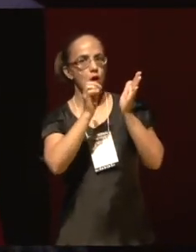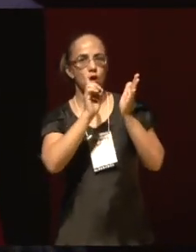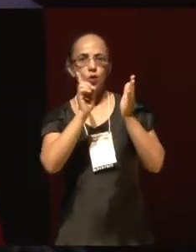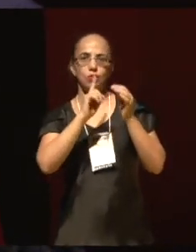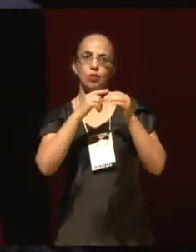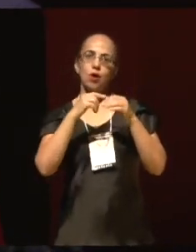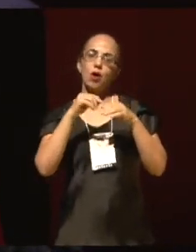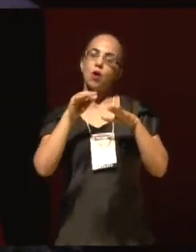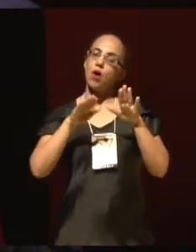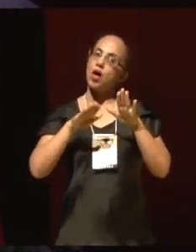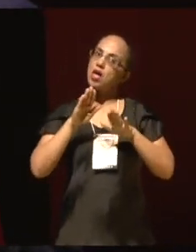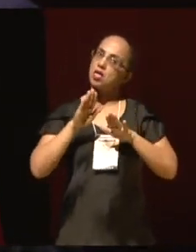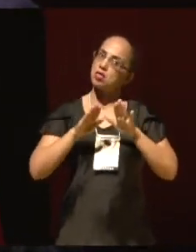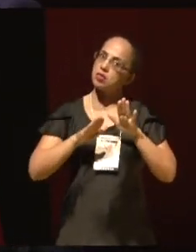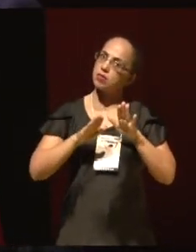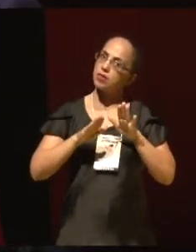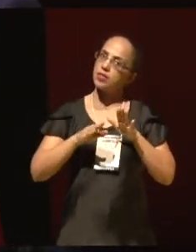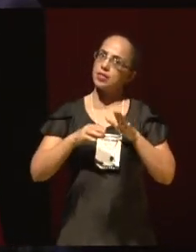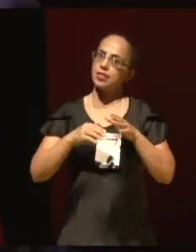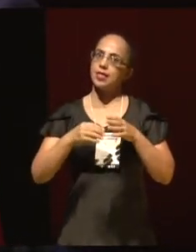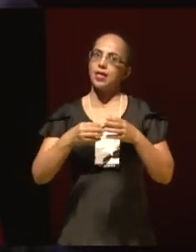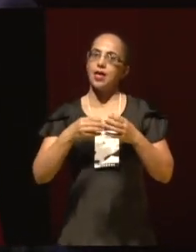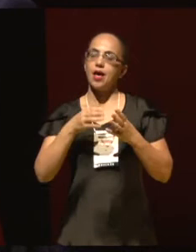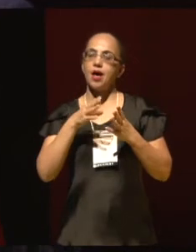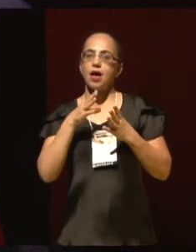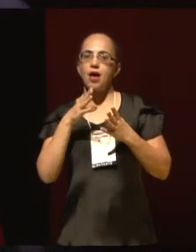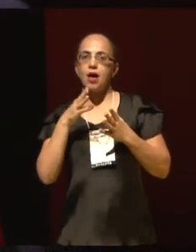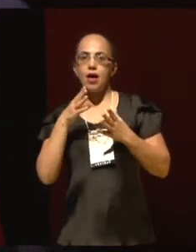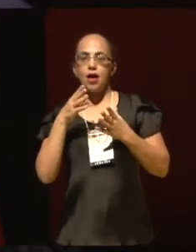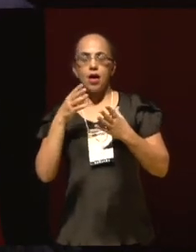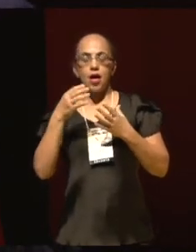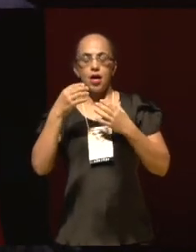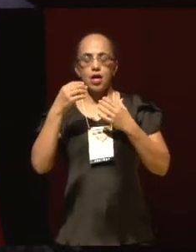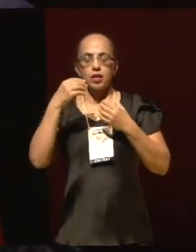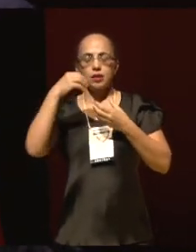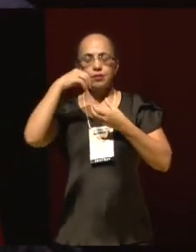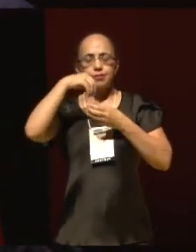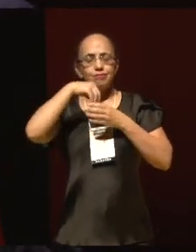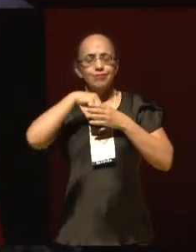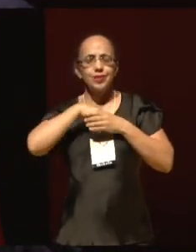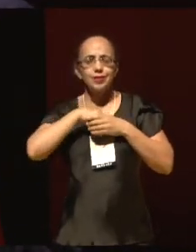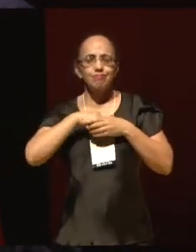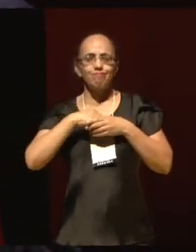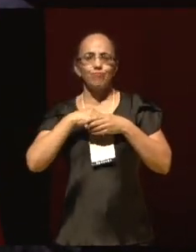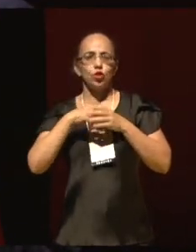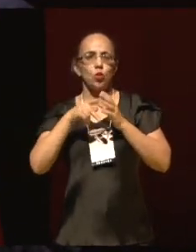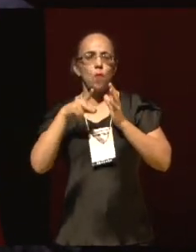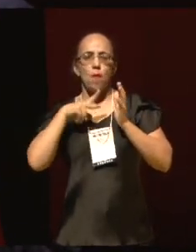é exitosa em sua vida íntima, em sua vida pessoal.